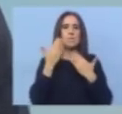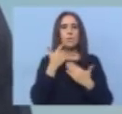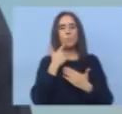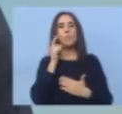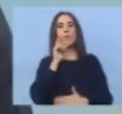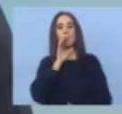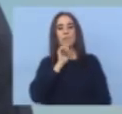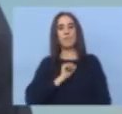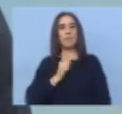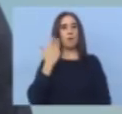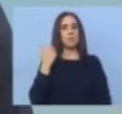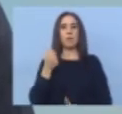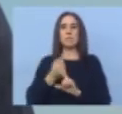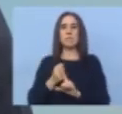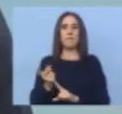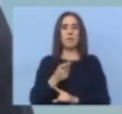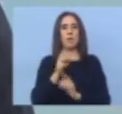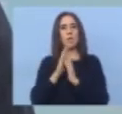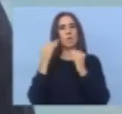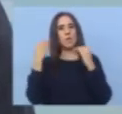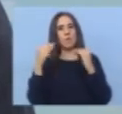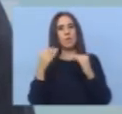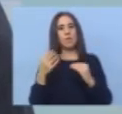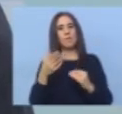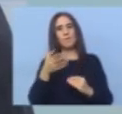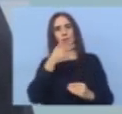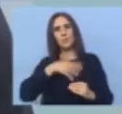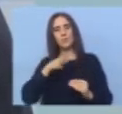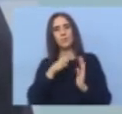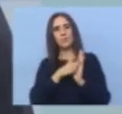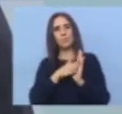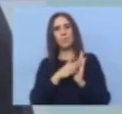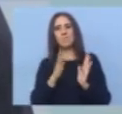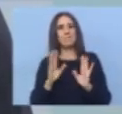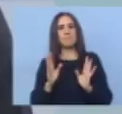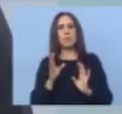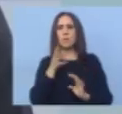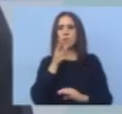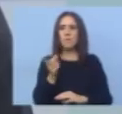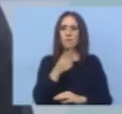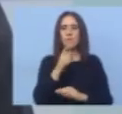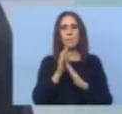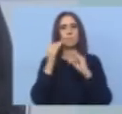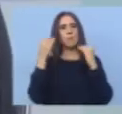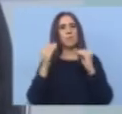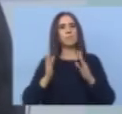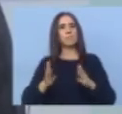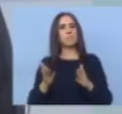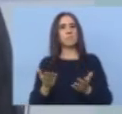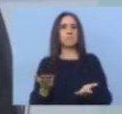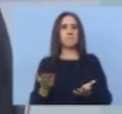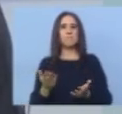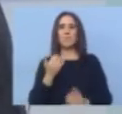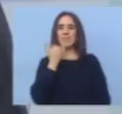a minha filha de antes era sempre uma luta para ir à catequese e depois o vosso testemunho eu já não tenho que dizer a ela que quer ir à catequese. No fundo, porque vê que